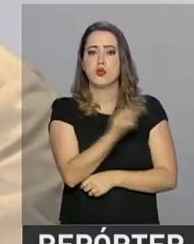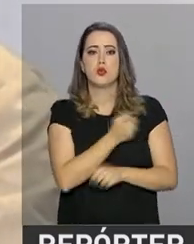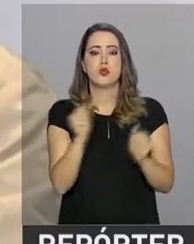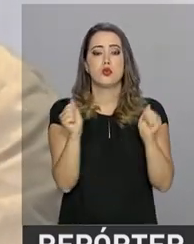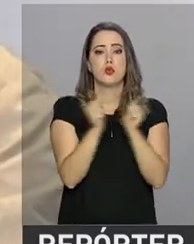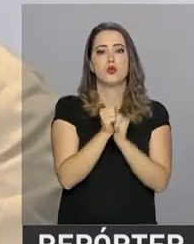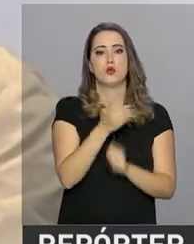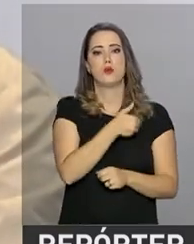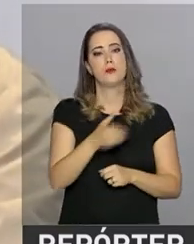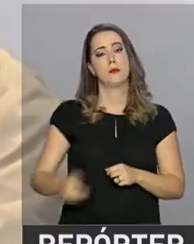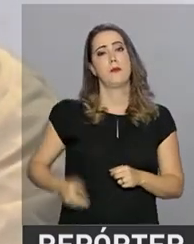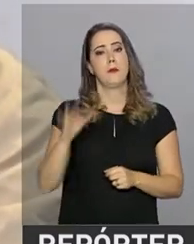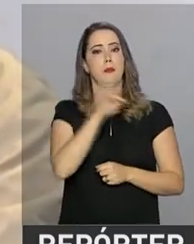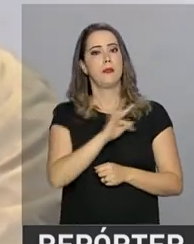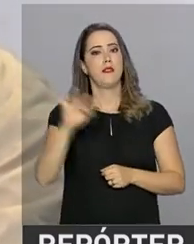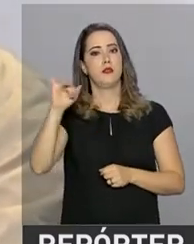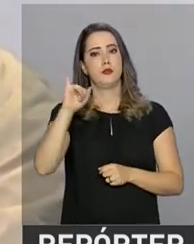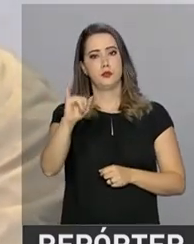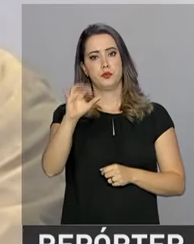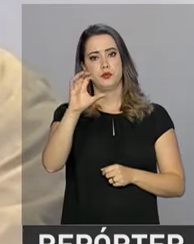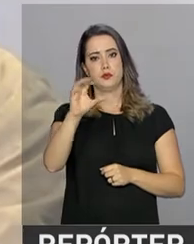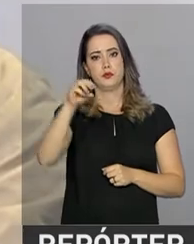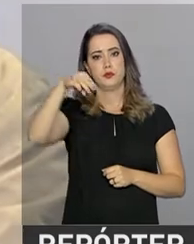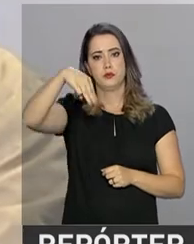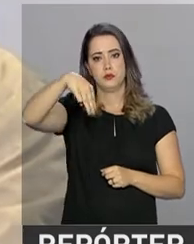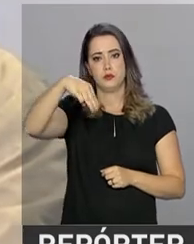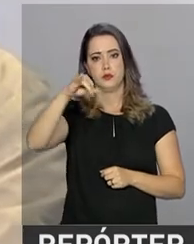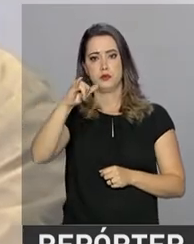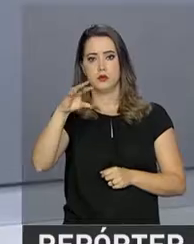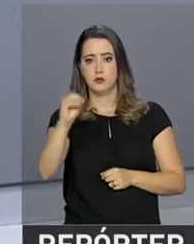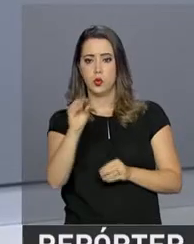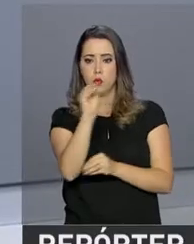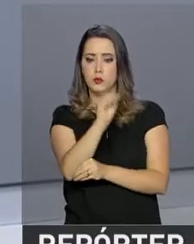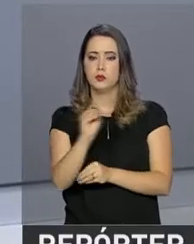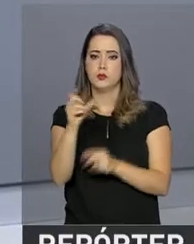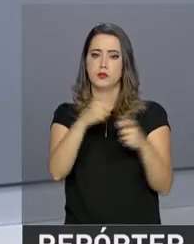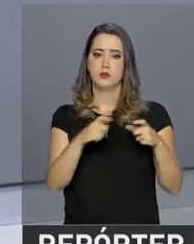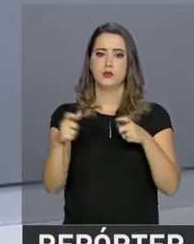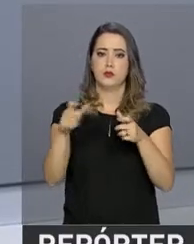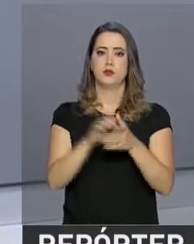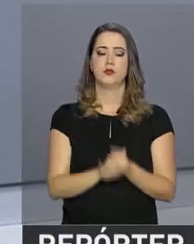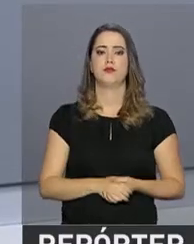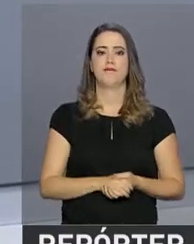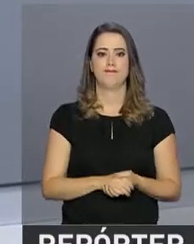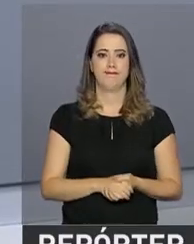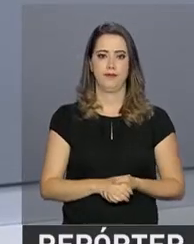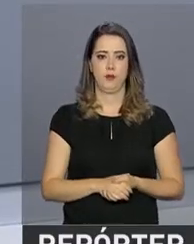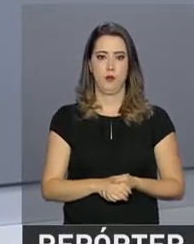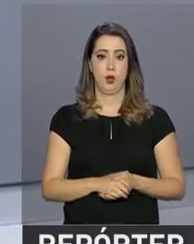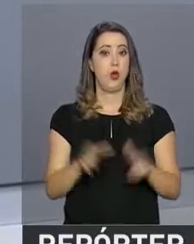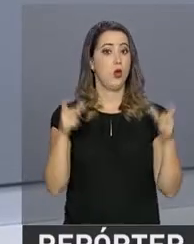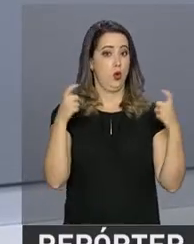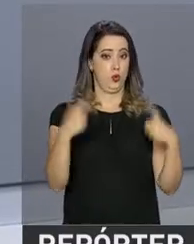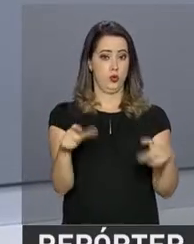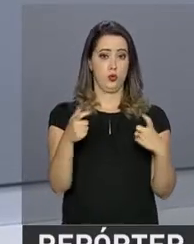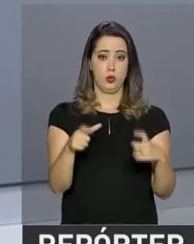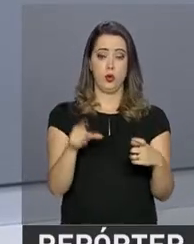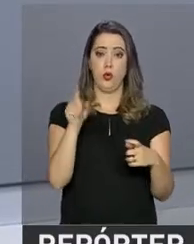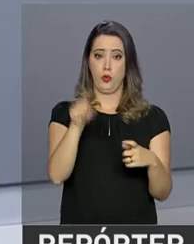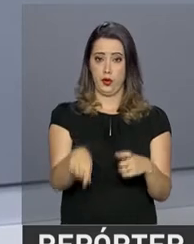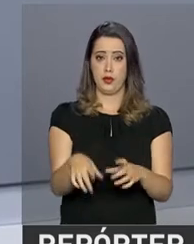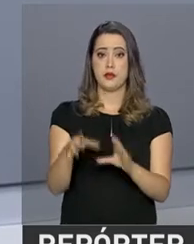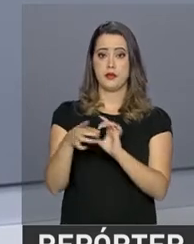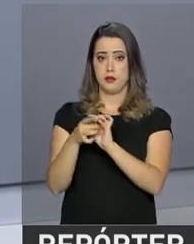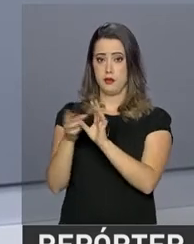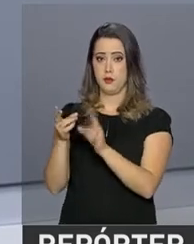governo federal é cuidarmos deste espaço as unidades de conservação que fazem parte dessa